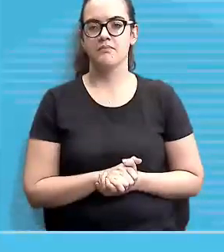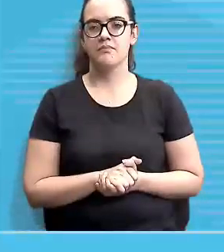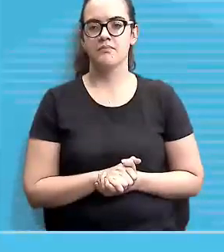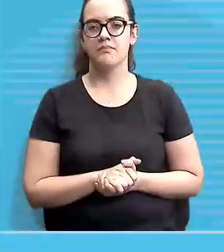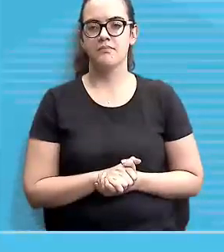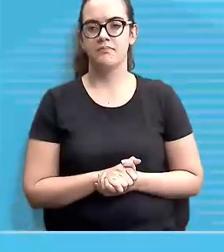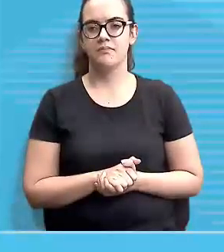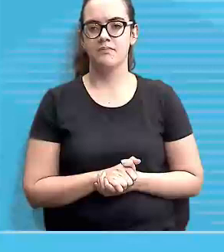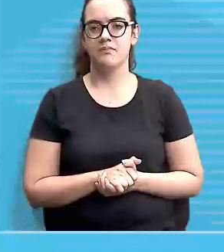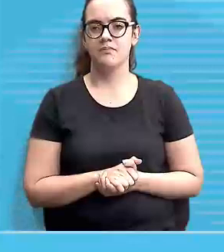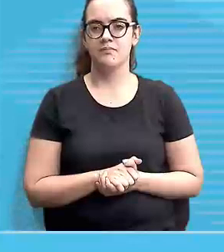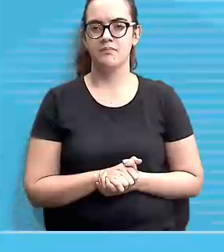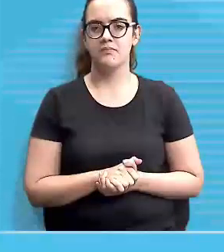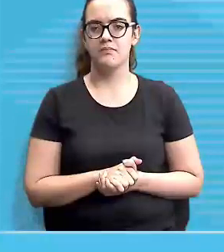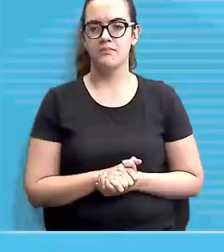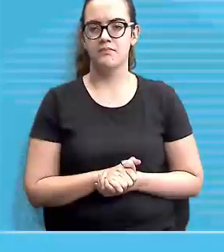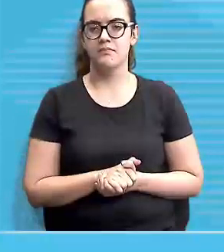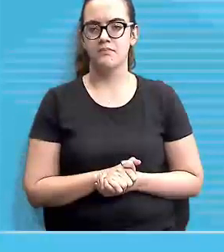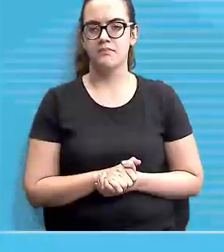quem é